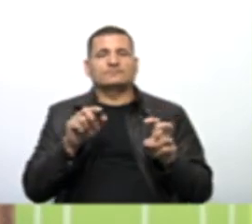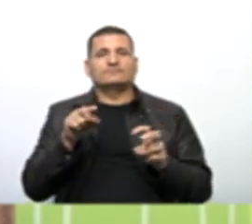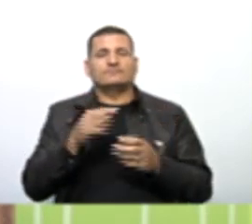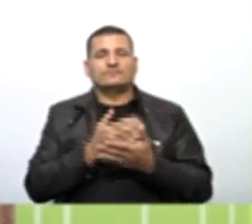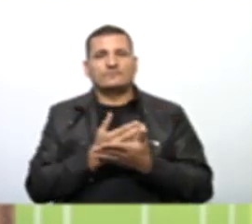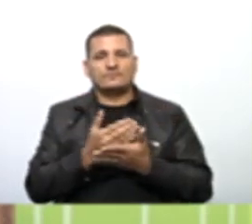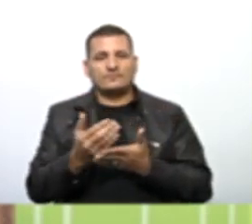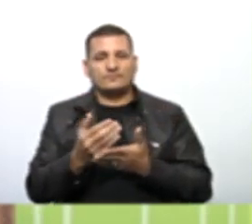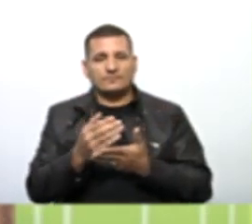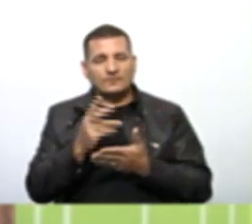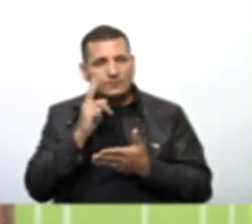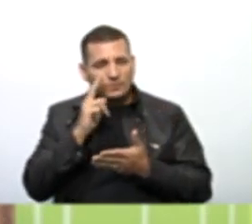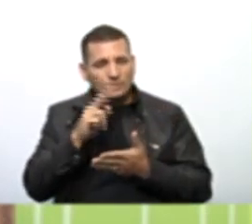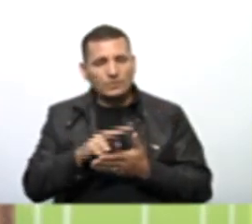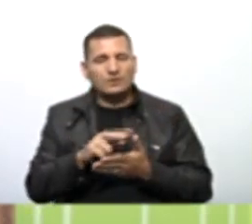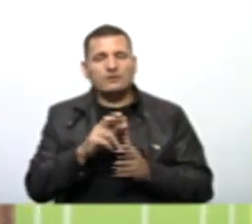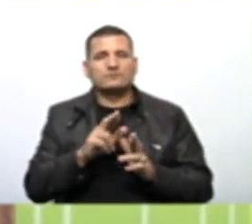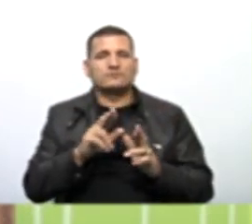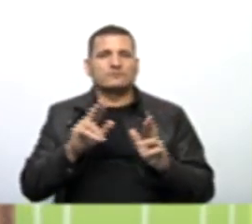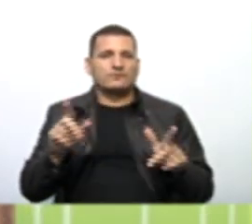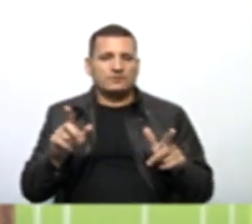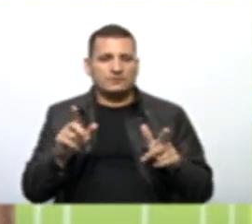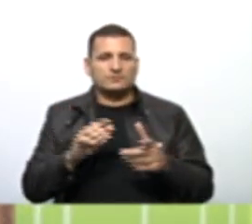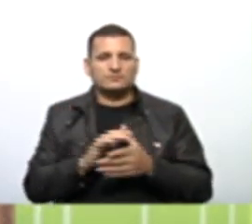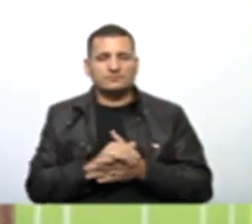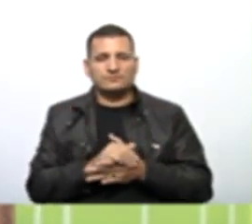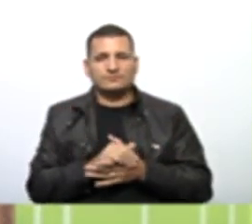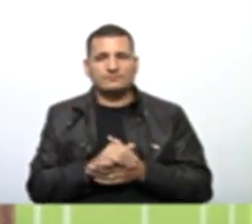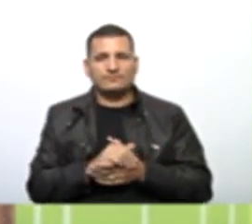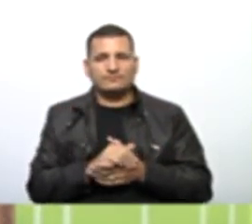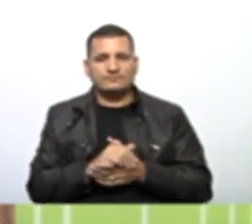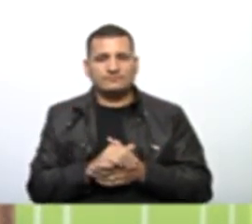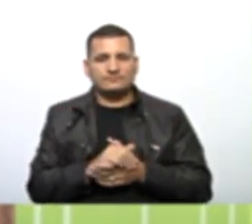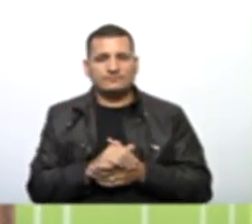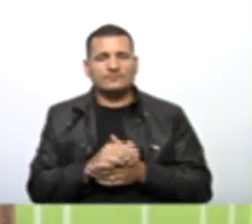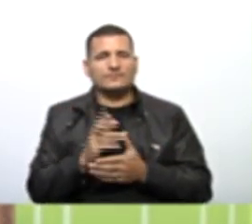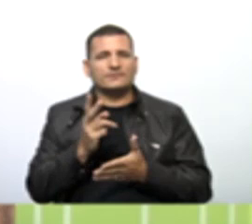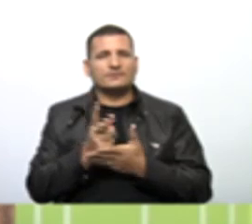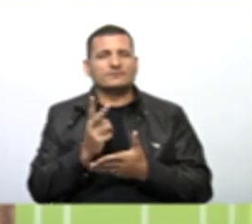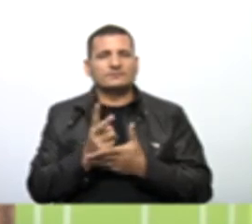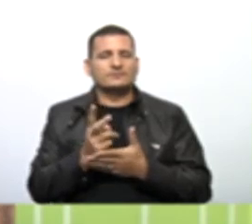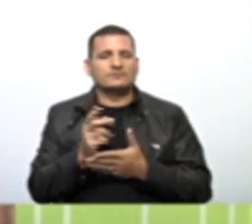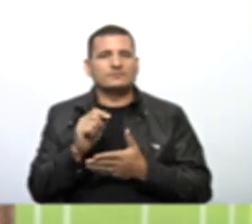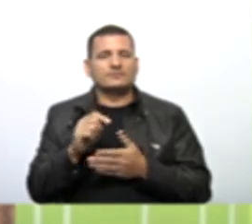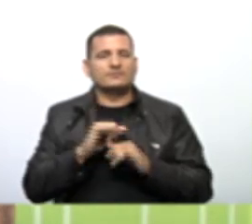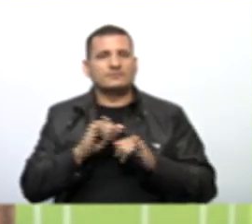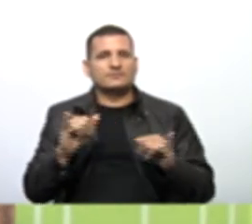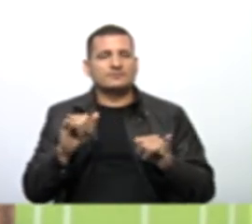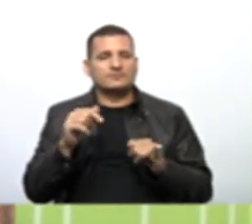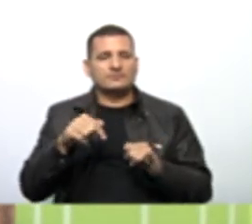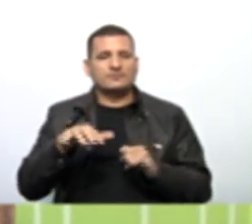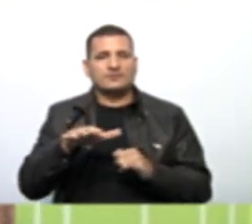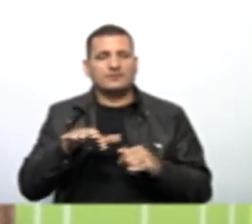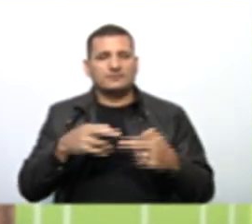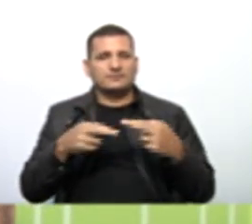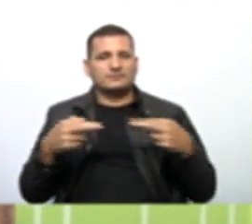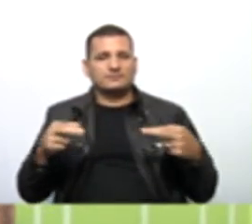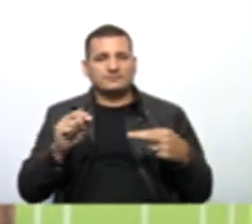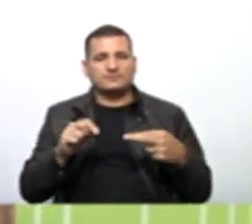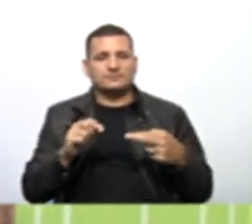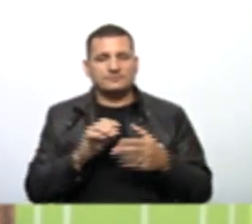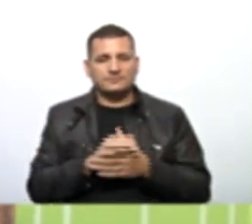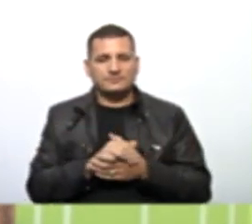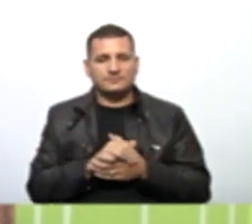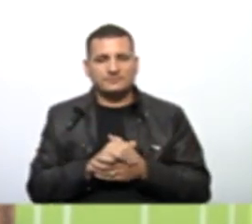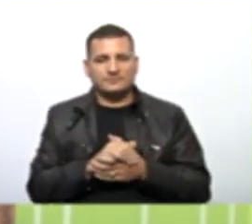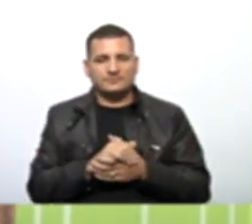é essa a olhar com outros olhos a empresa tem uma a gente costuma ter comentar que o na área de redes geralmente o pessoal